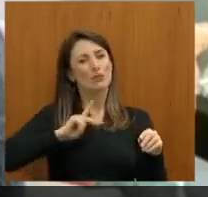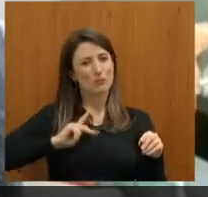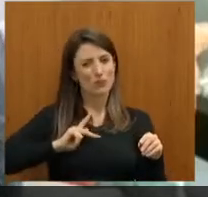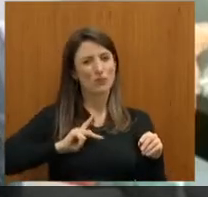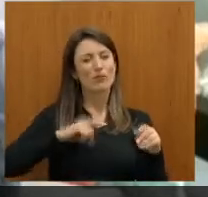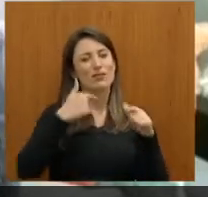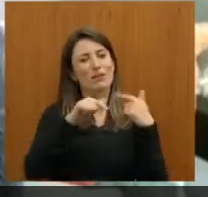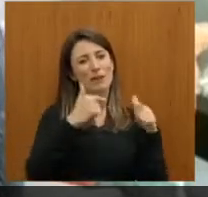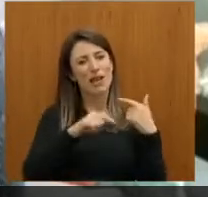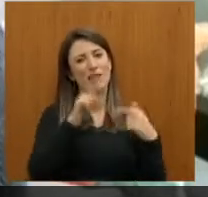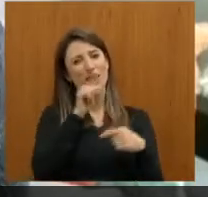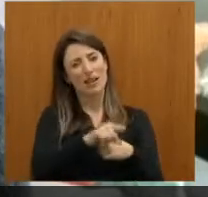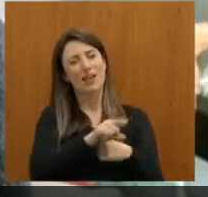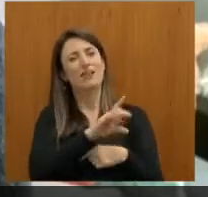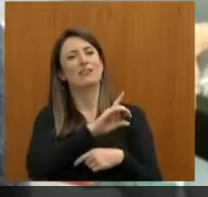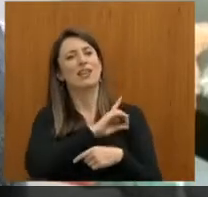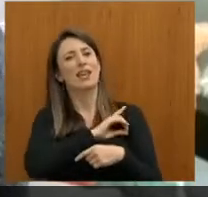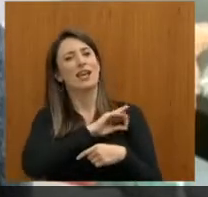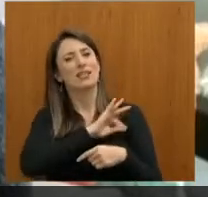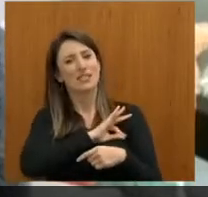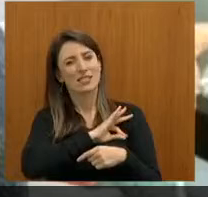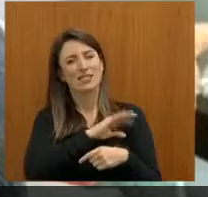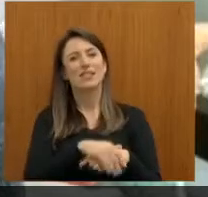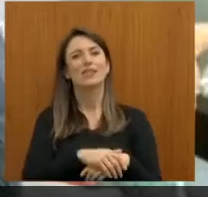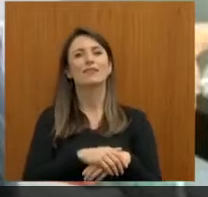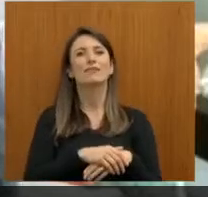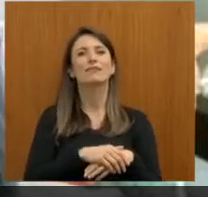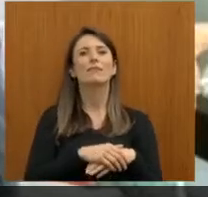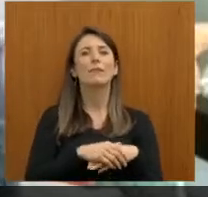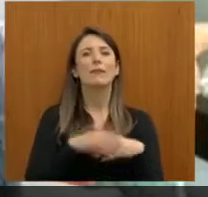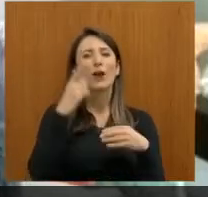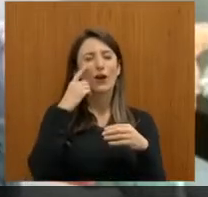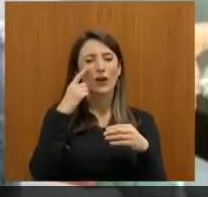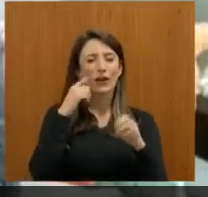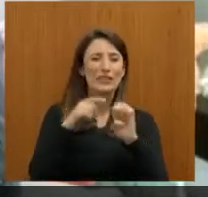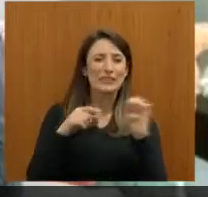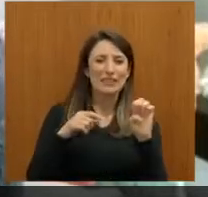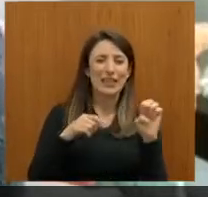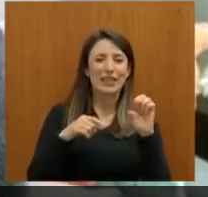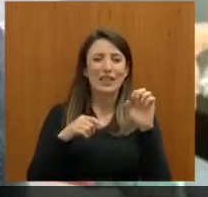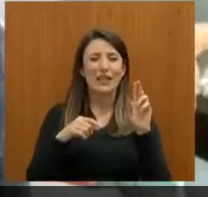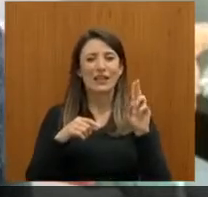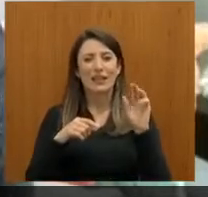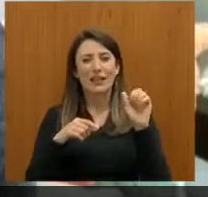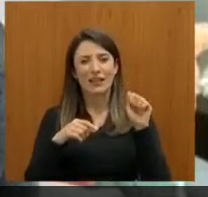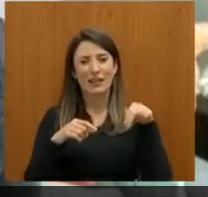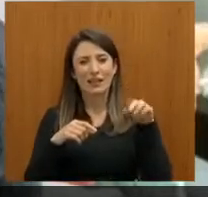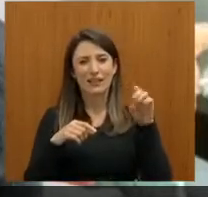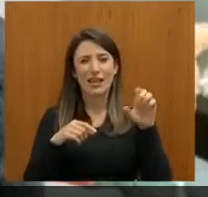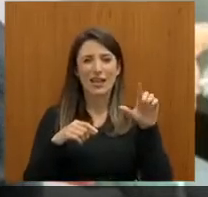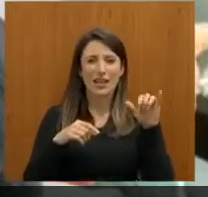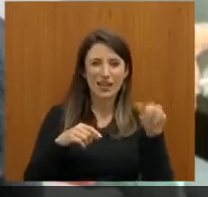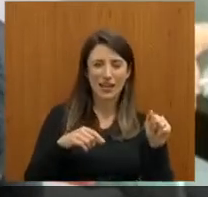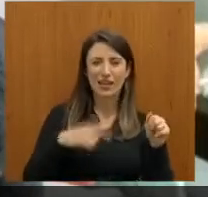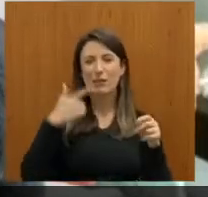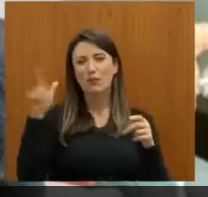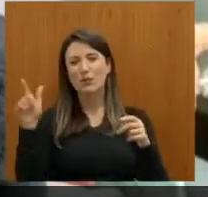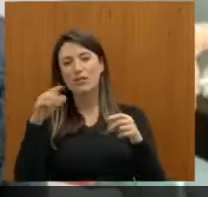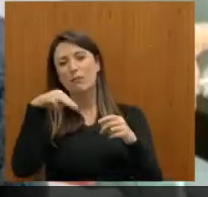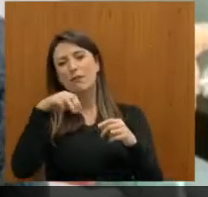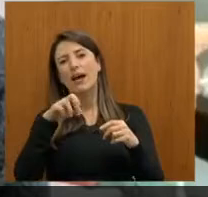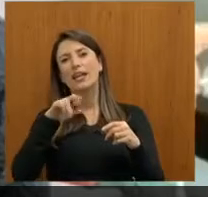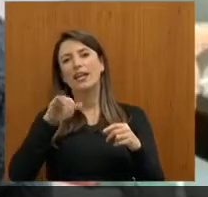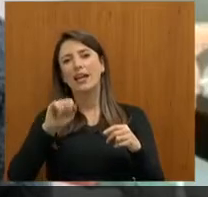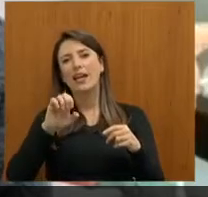delegacia né a pena Esse daí tá Umbelina e depois da Maria Helena né e ao centro está